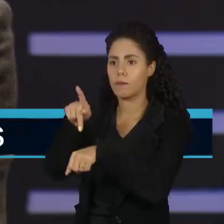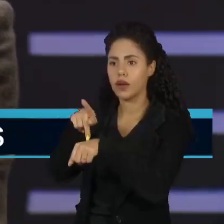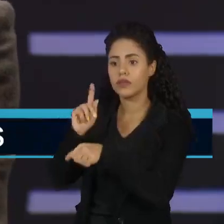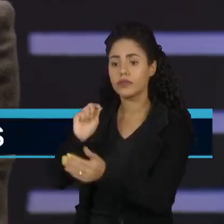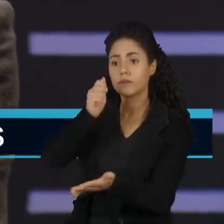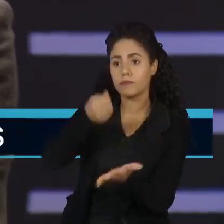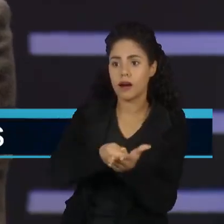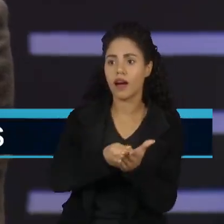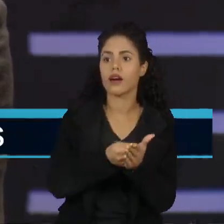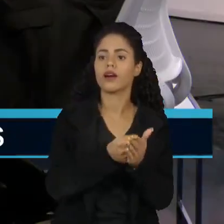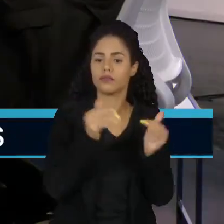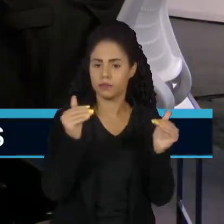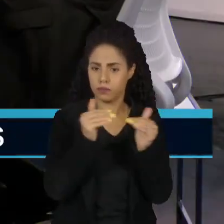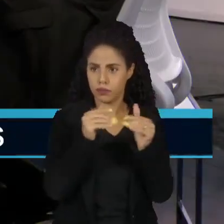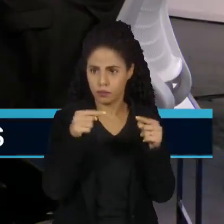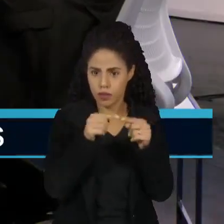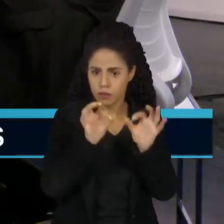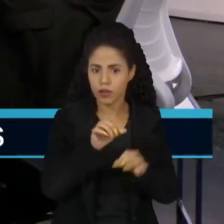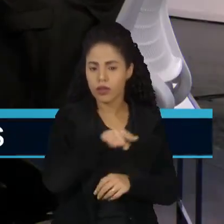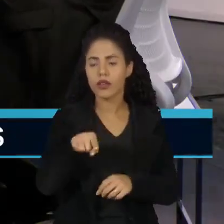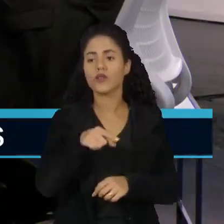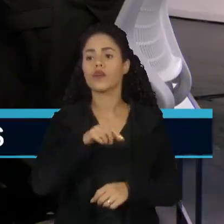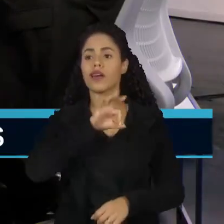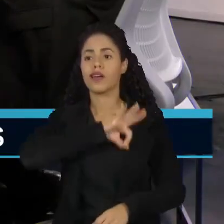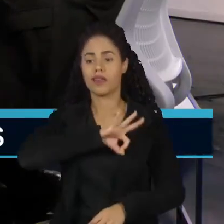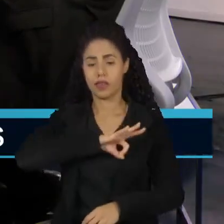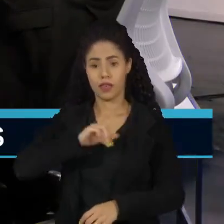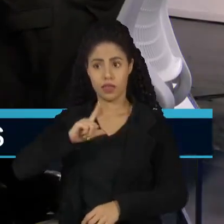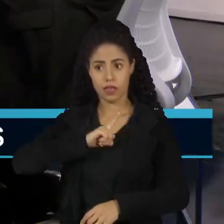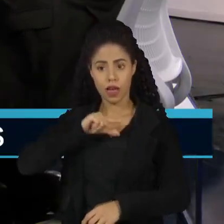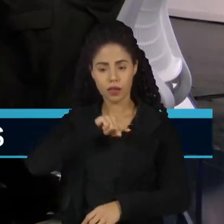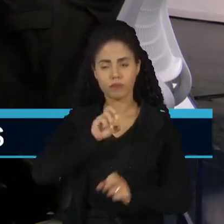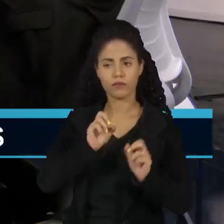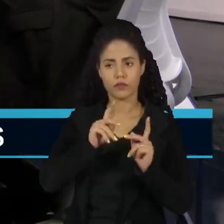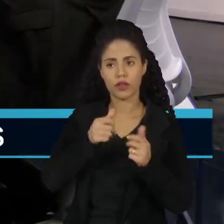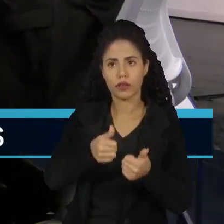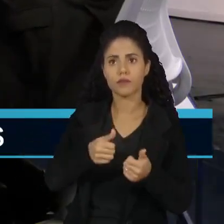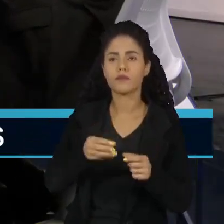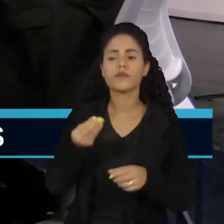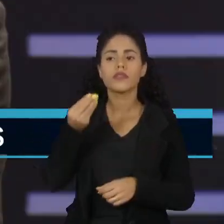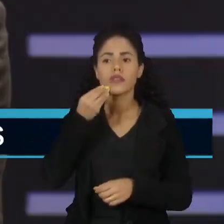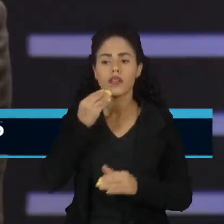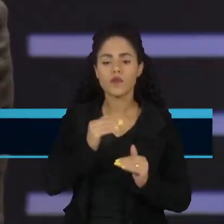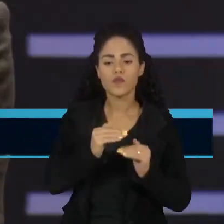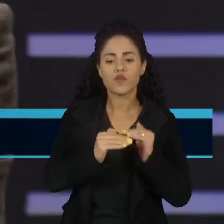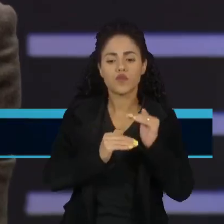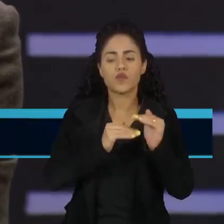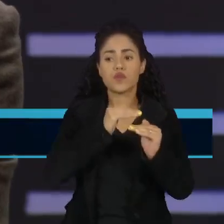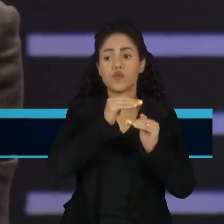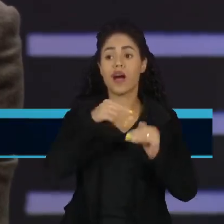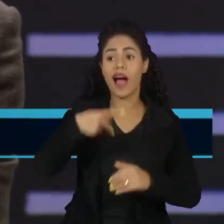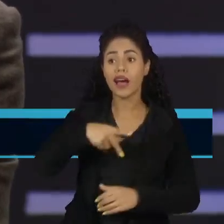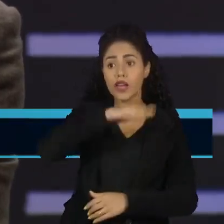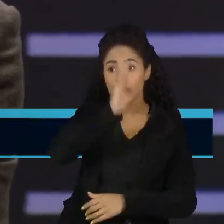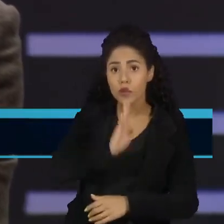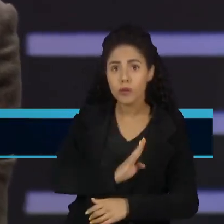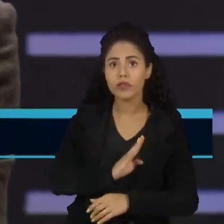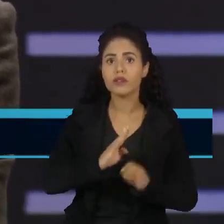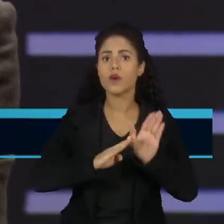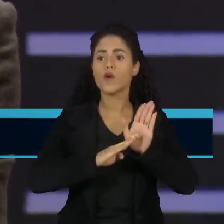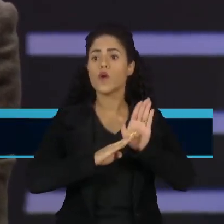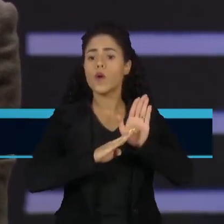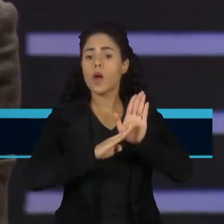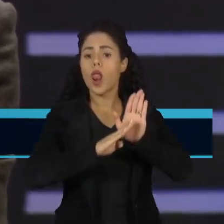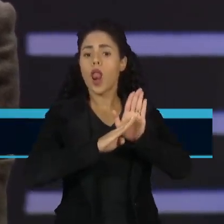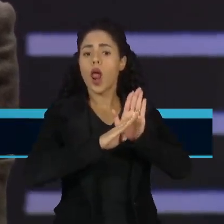paga proporcionalmente mais conforme a sua renda cresce, né? Então é o que eles chamam de progressividade. No Brasil, essa progressividade vai